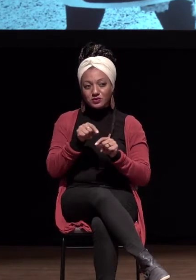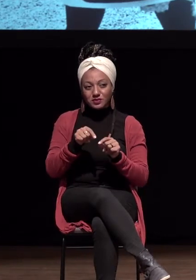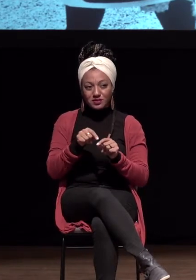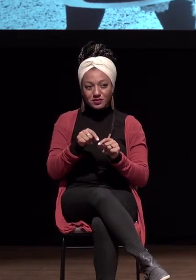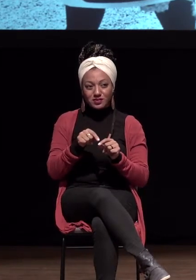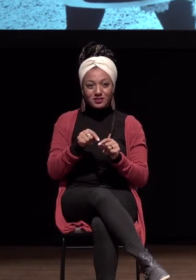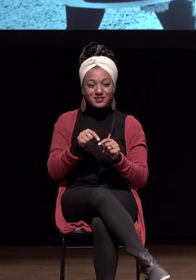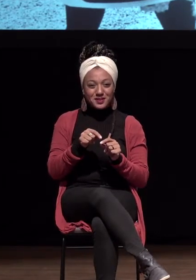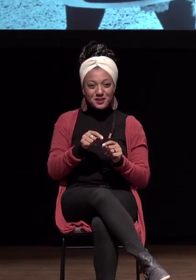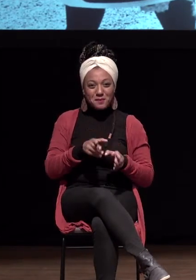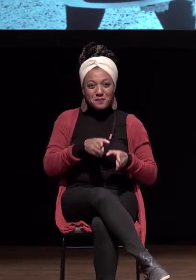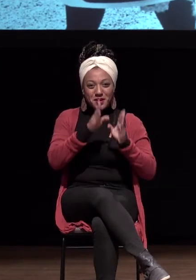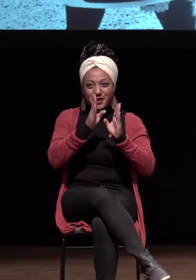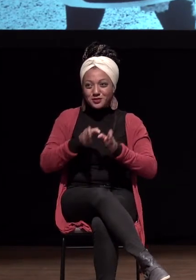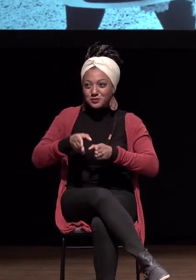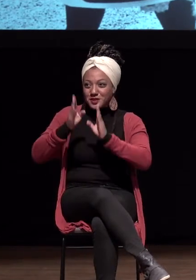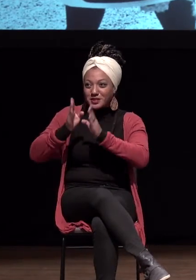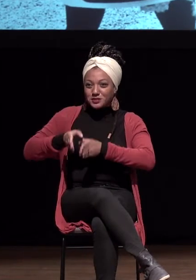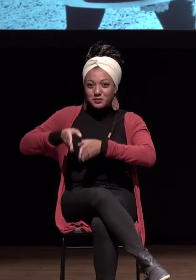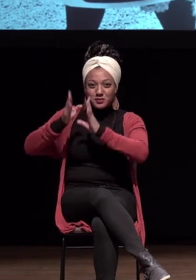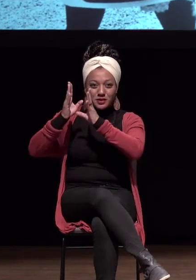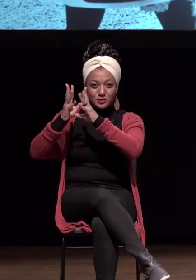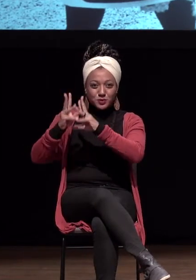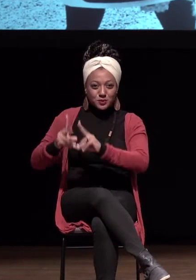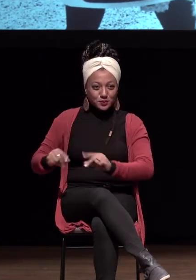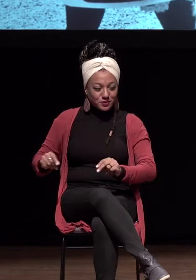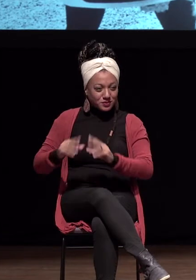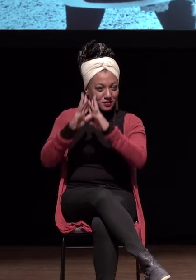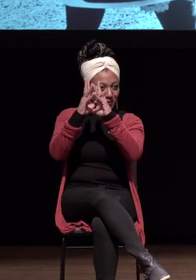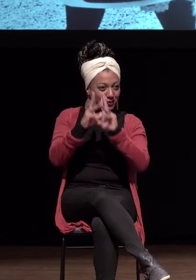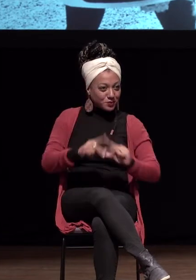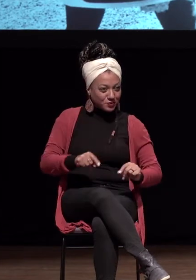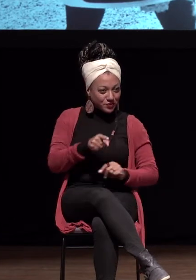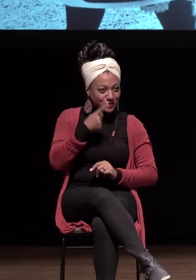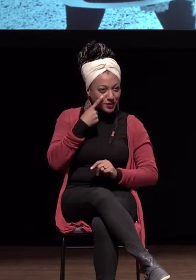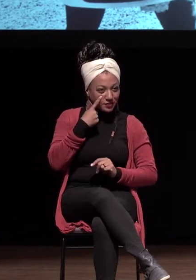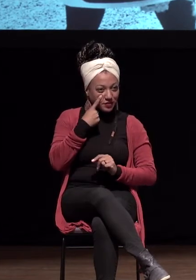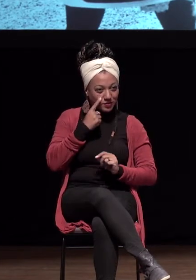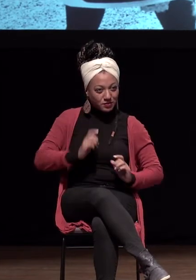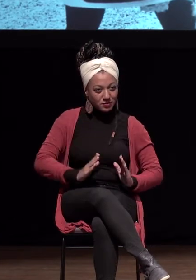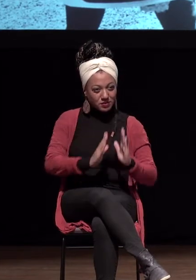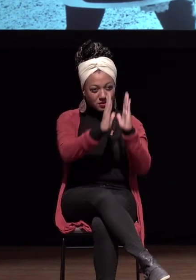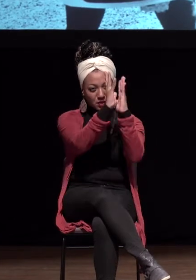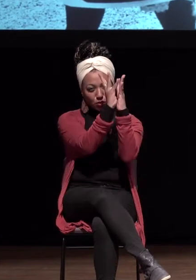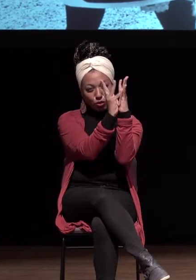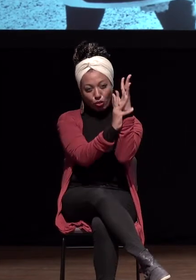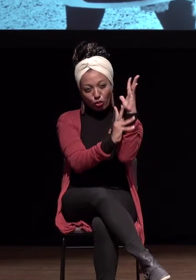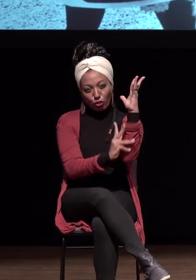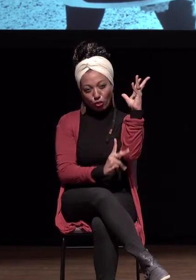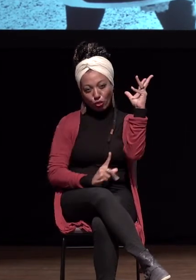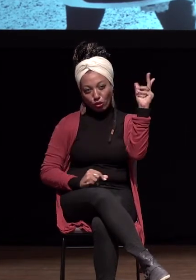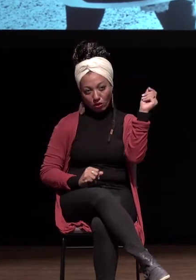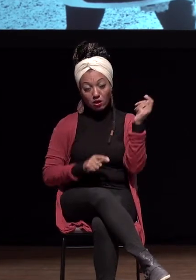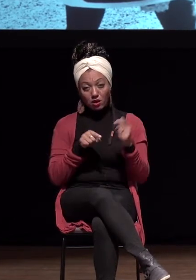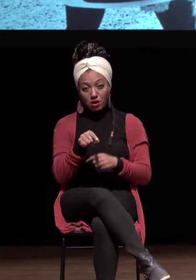esses tipos de prédios desmoronem aí, literalmente, às nossas vistas.